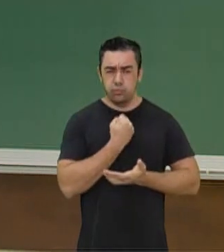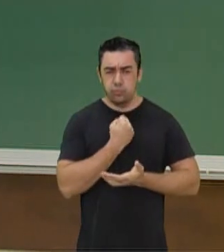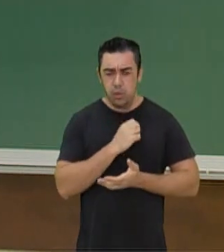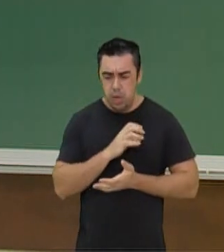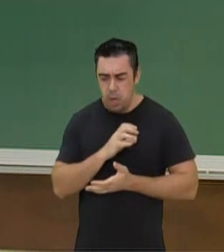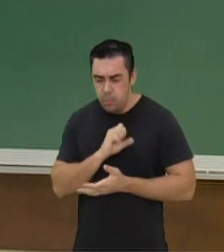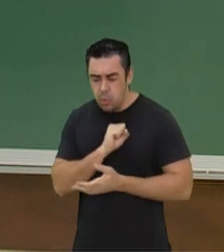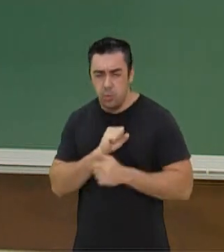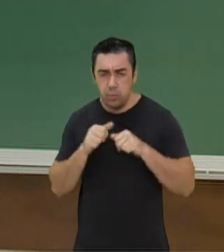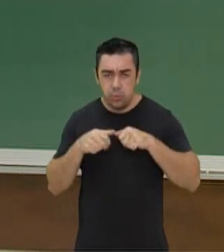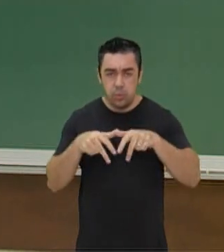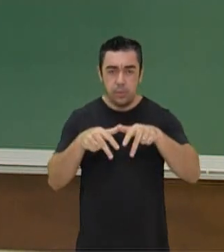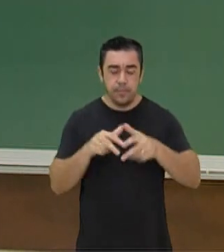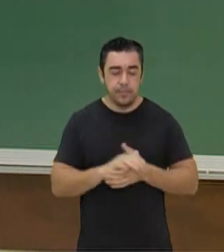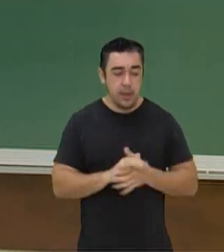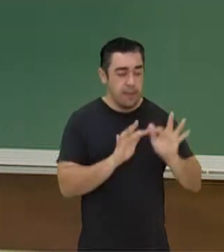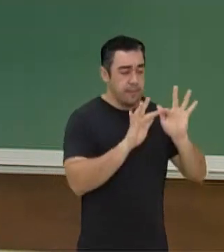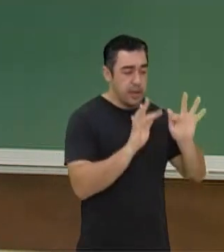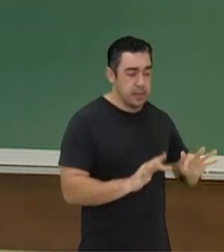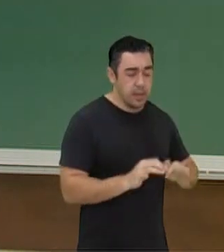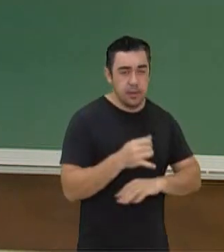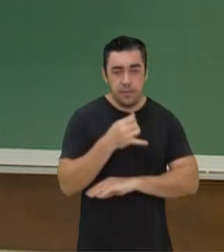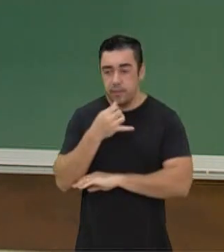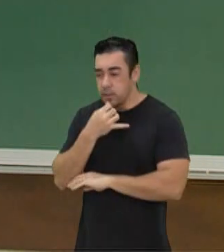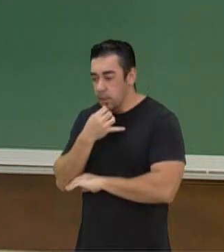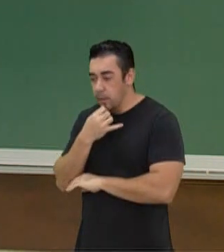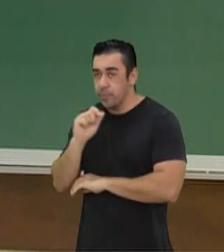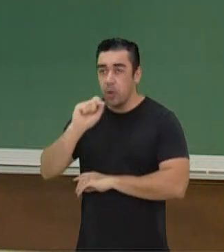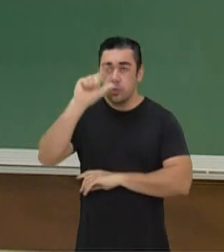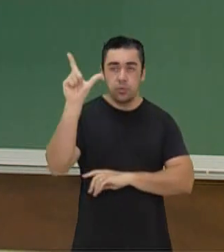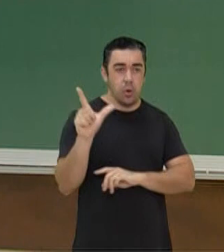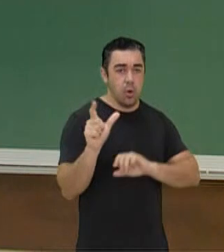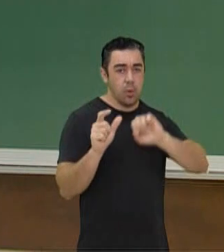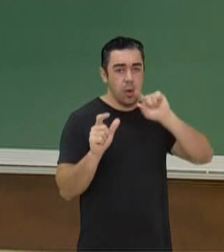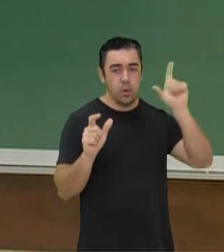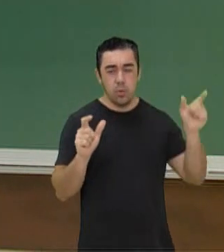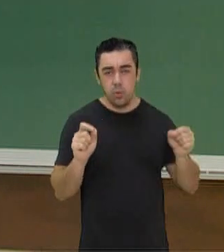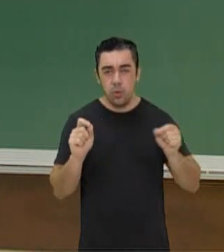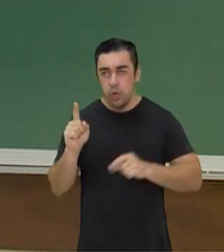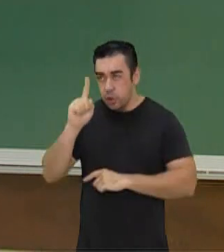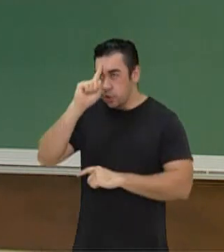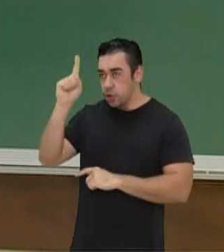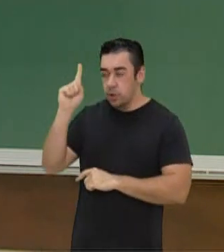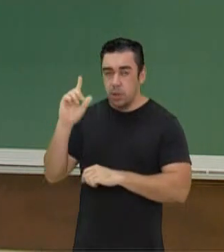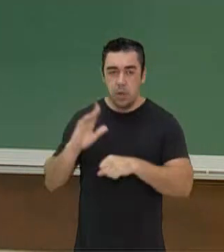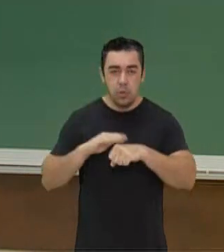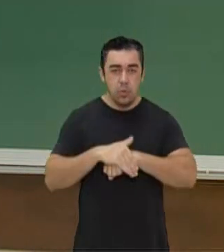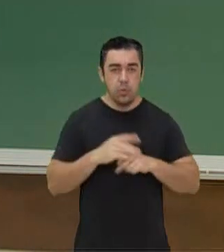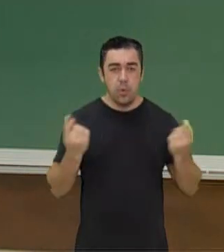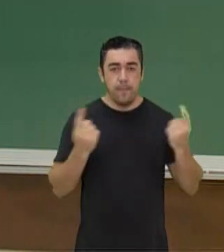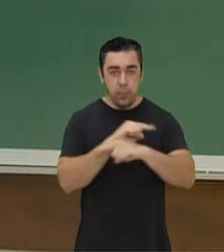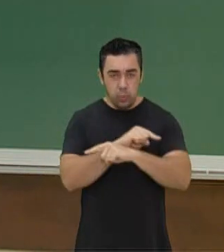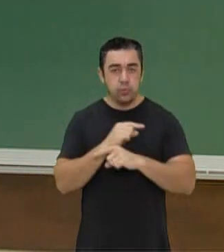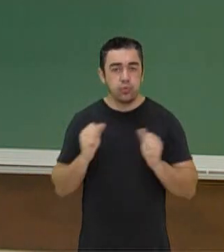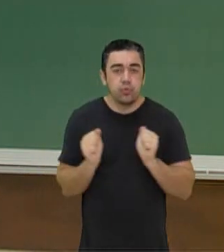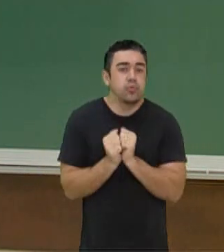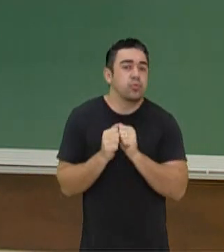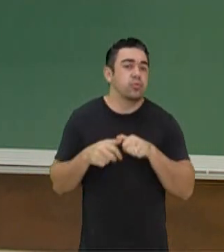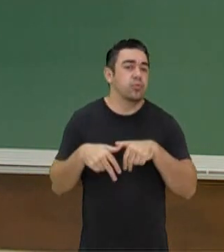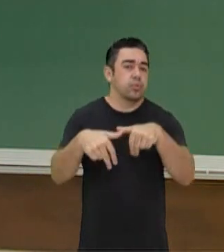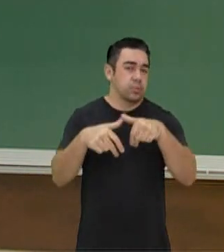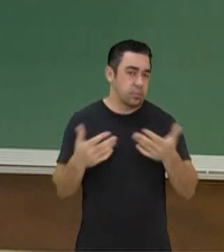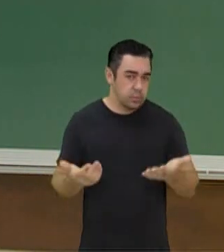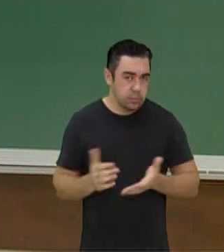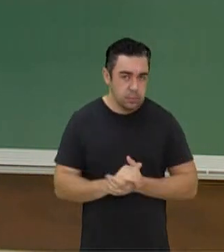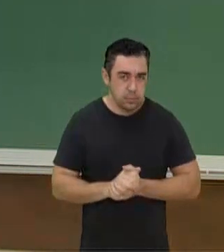a infelicidade, o sol, a lua, o dia, a noite, o oposto aparece